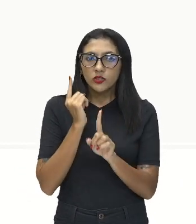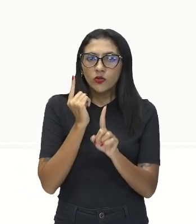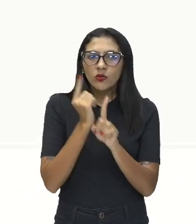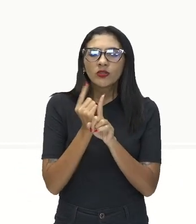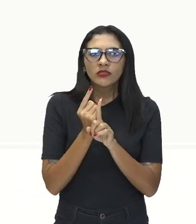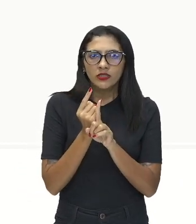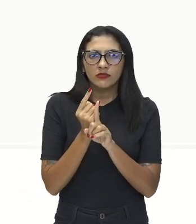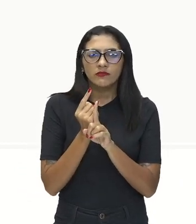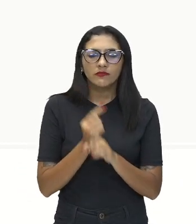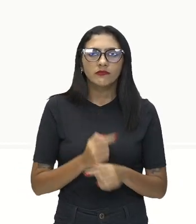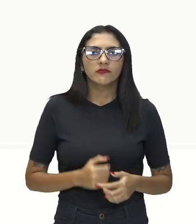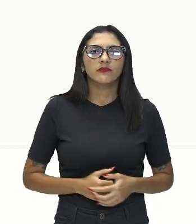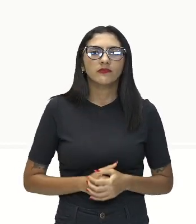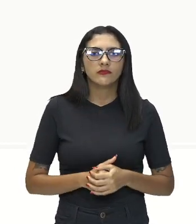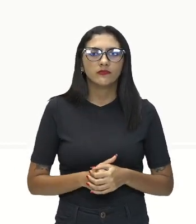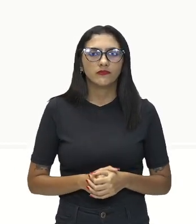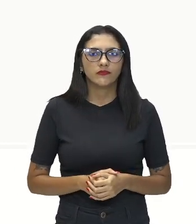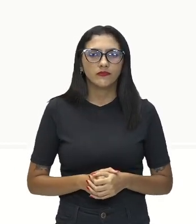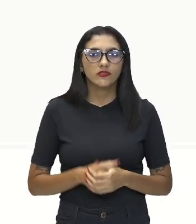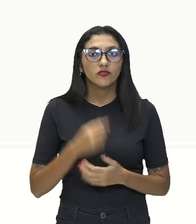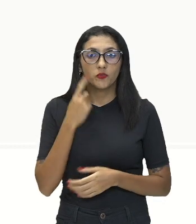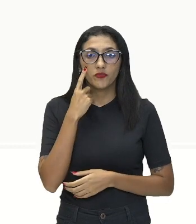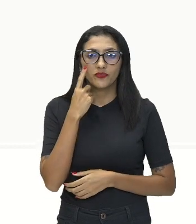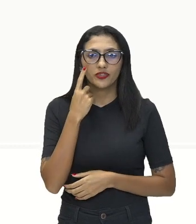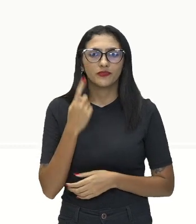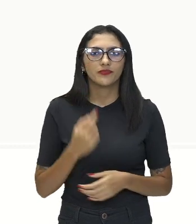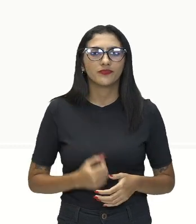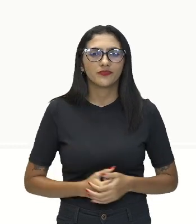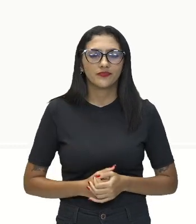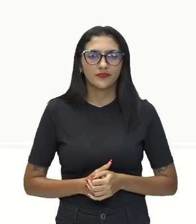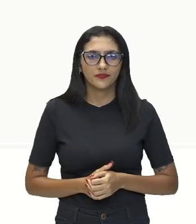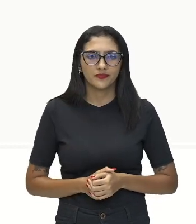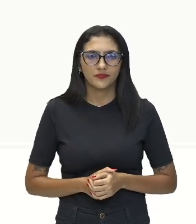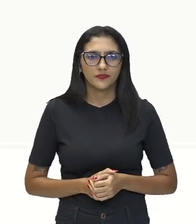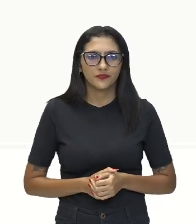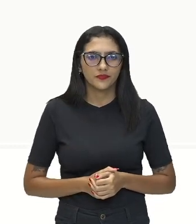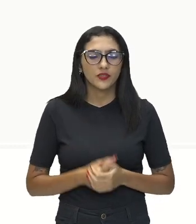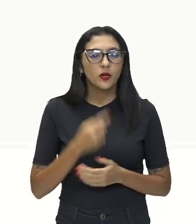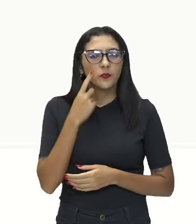Multiplicá-los, tá? Vamos lá, então? Então, vamos começar aqui calculando